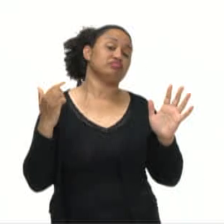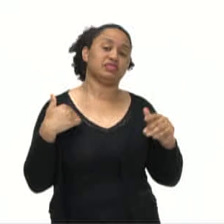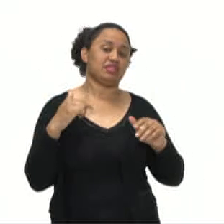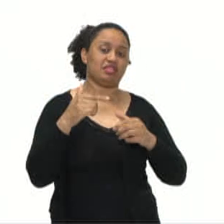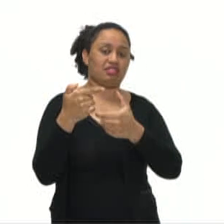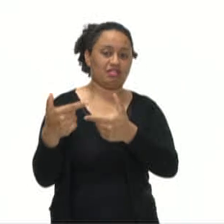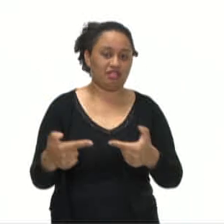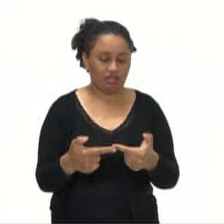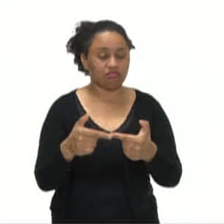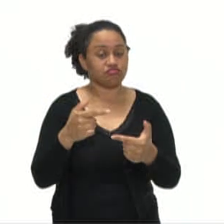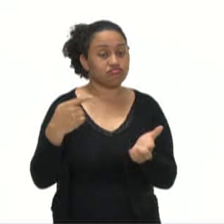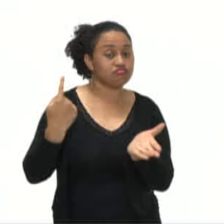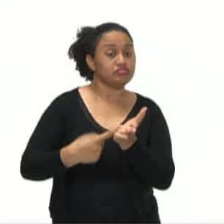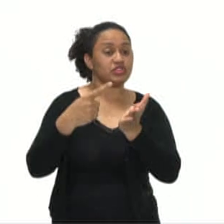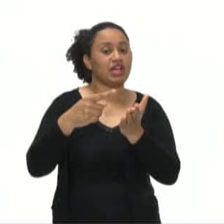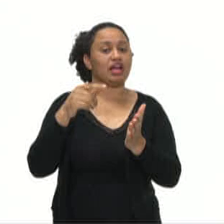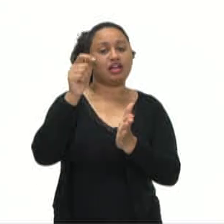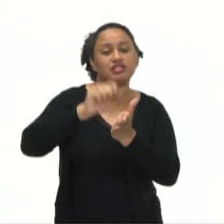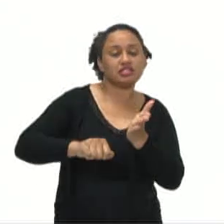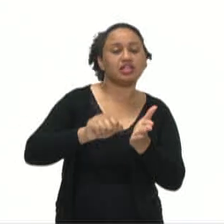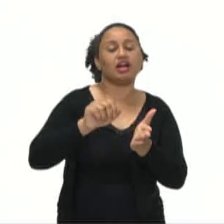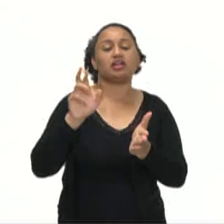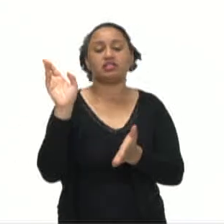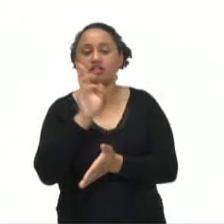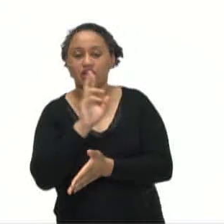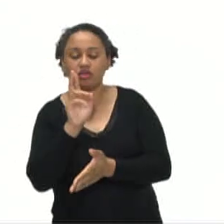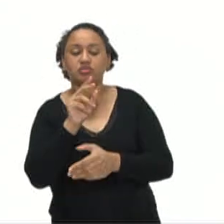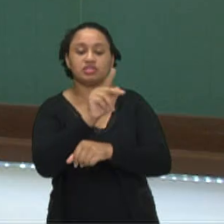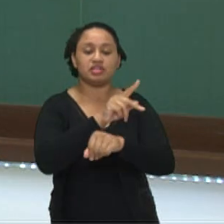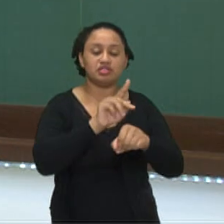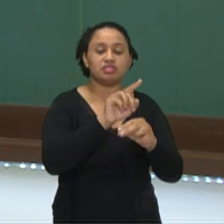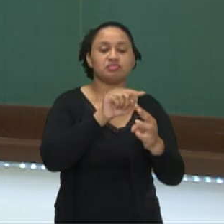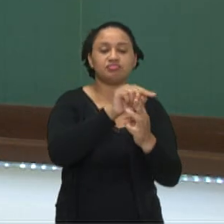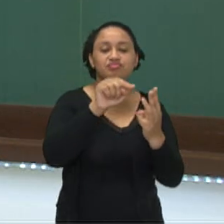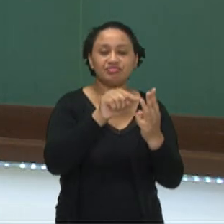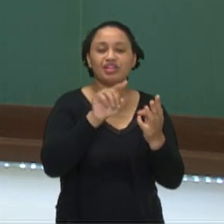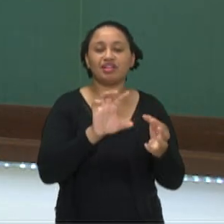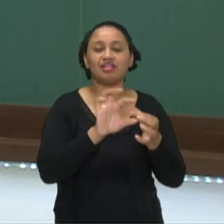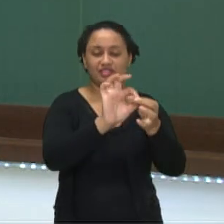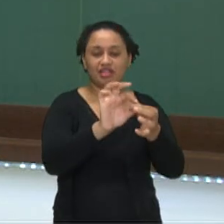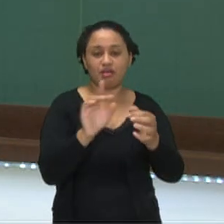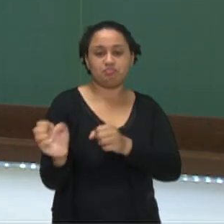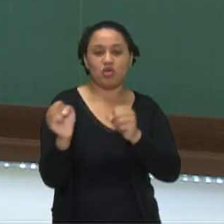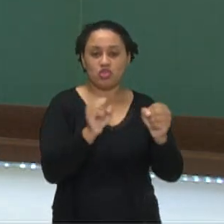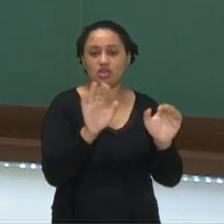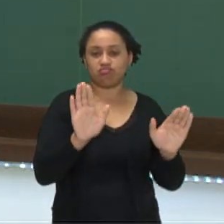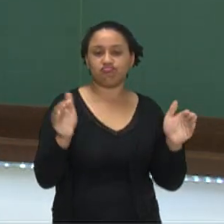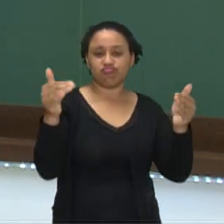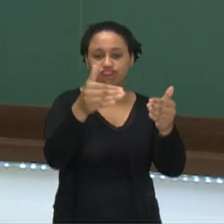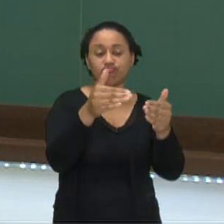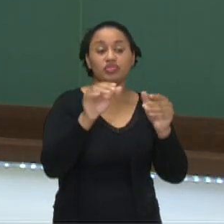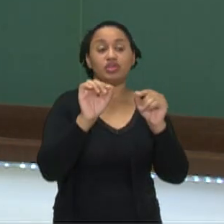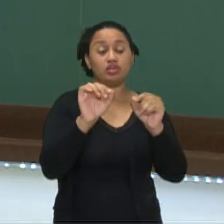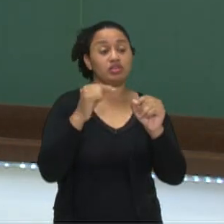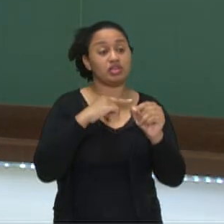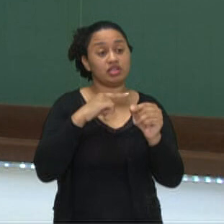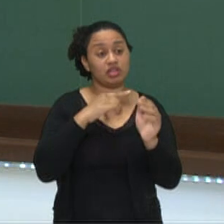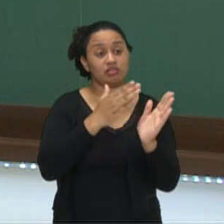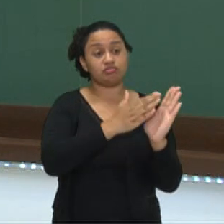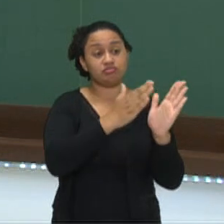Este tratado foi assinado entre a Rússia e os países da Tríplice Aliança ou potências centrais. Aqui,